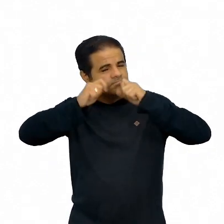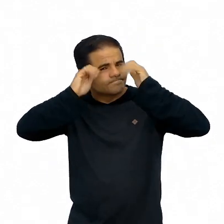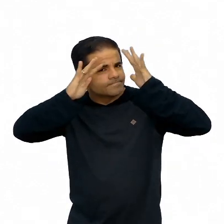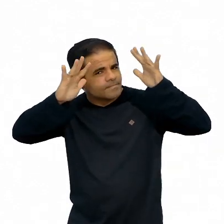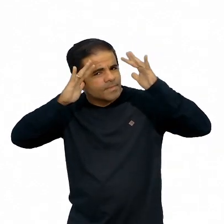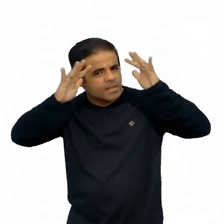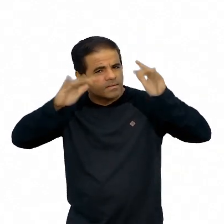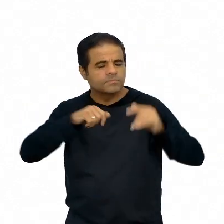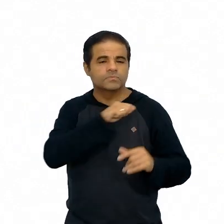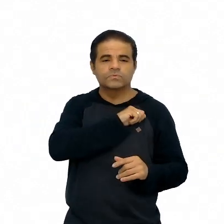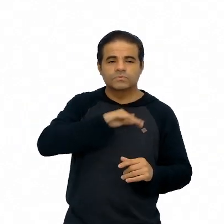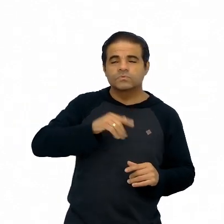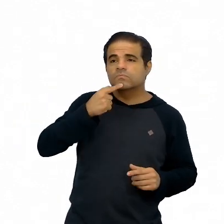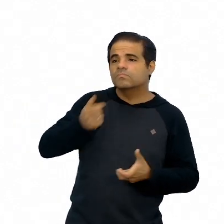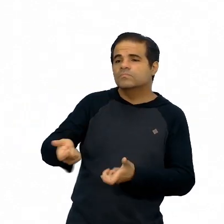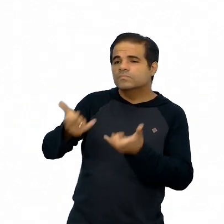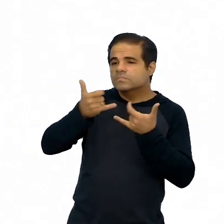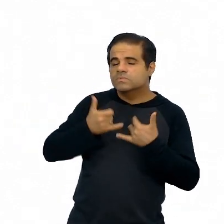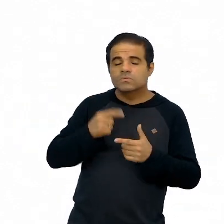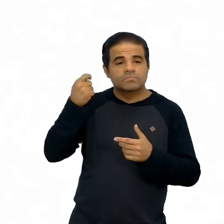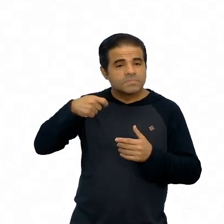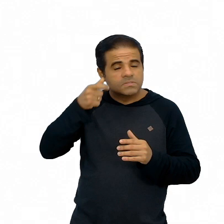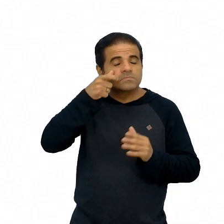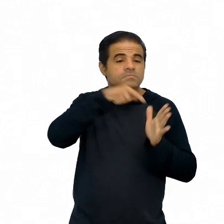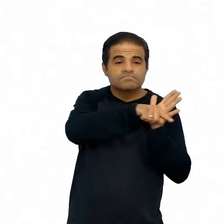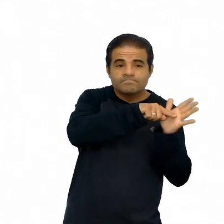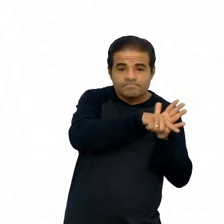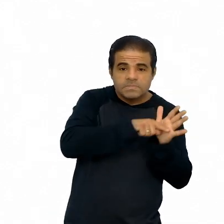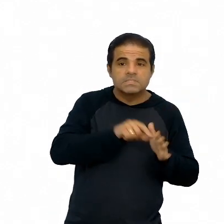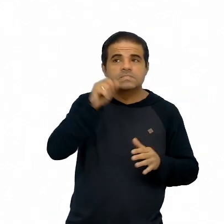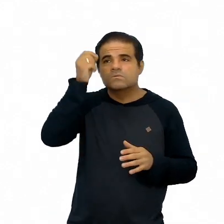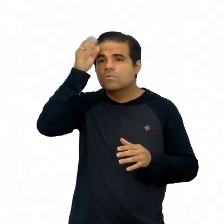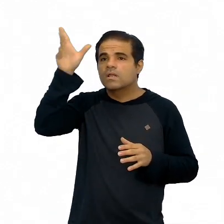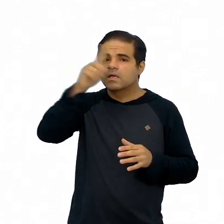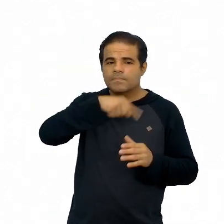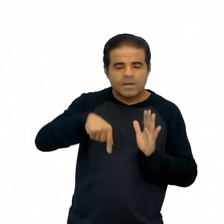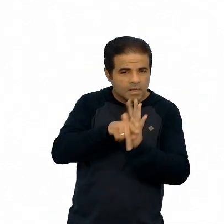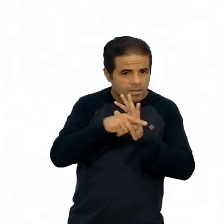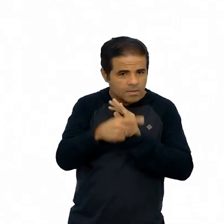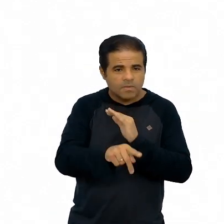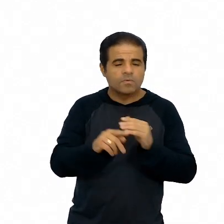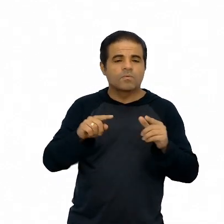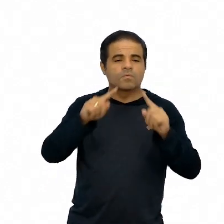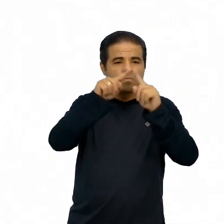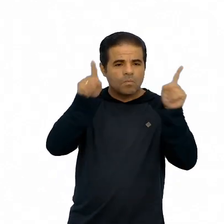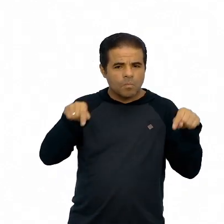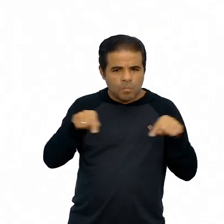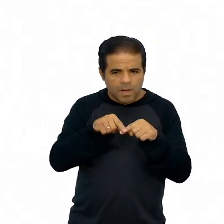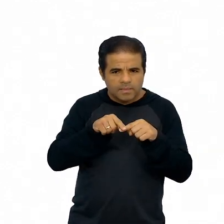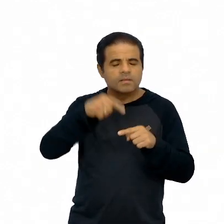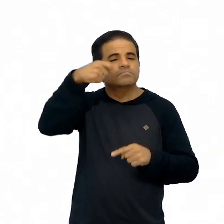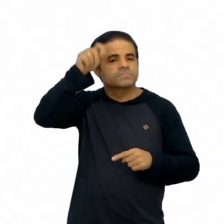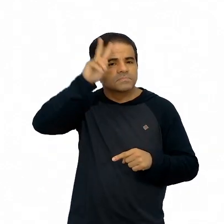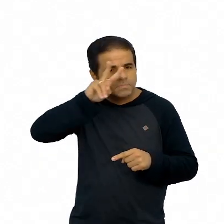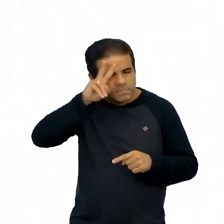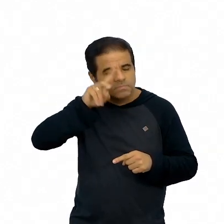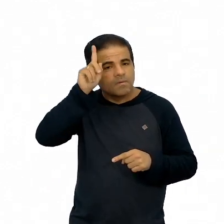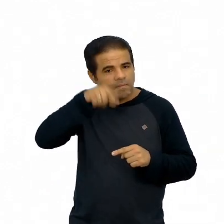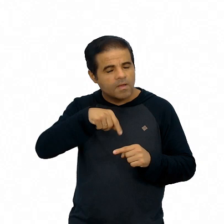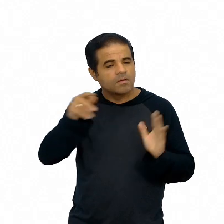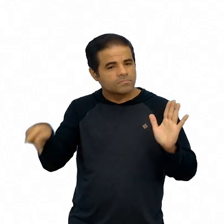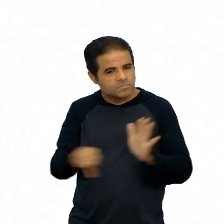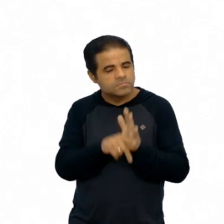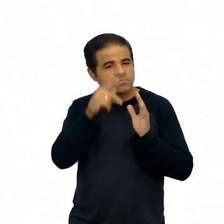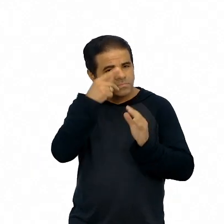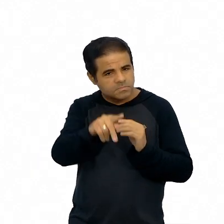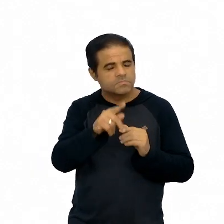me diz o quê? A respeito daquilo que eu tenho que investigar. Se ele não lembra as propriedades, talvez, de um quadrado, eu vou ter que lembrar das propriedades de um quadrado.